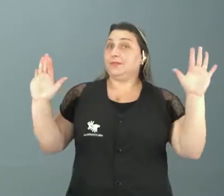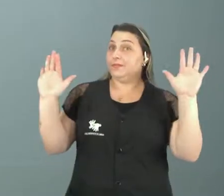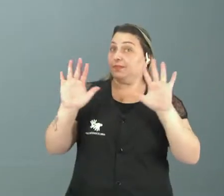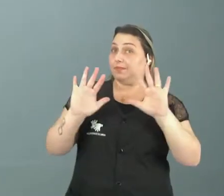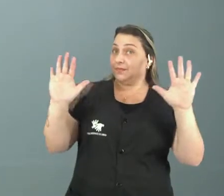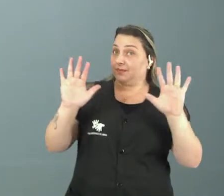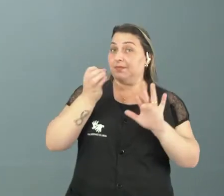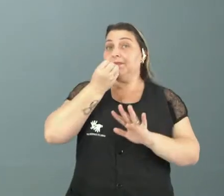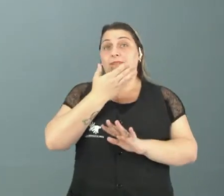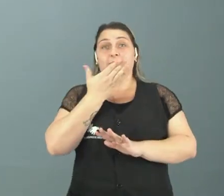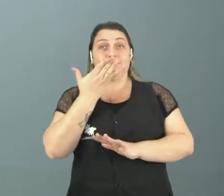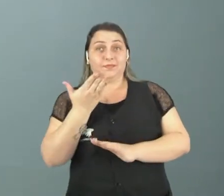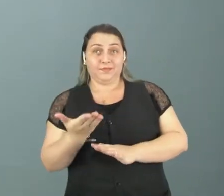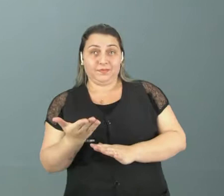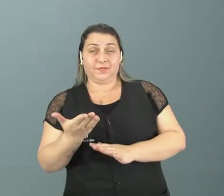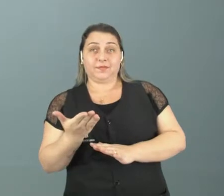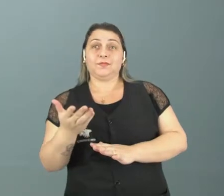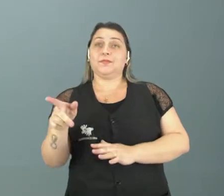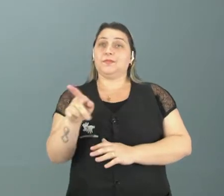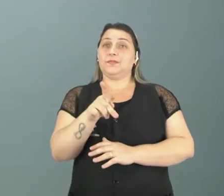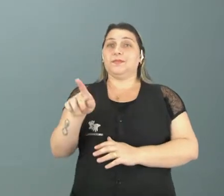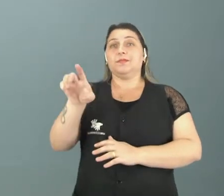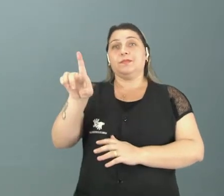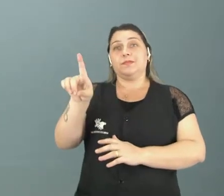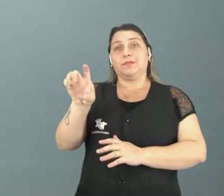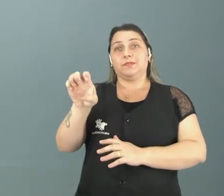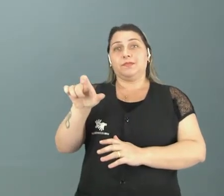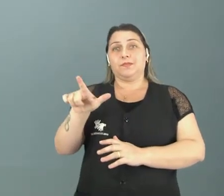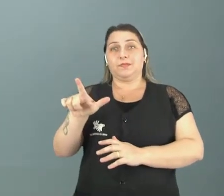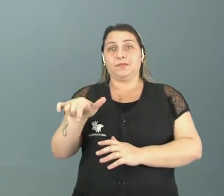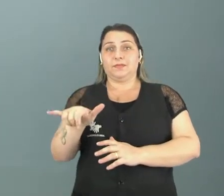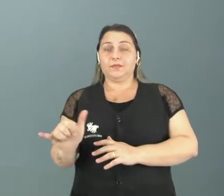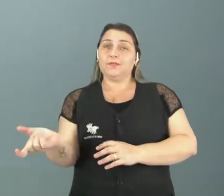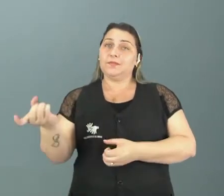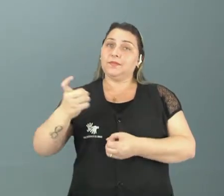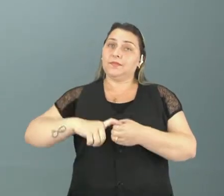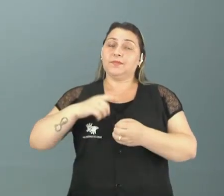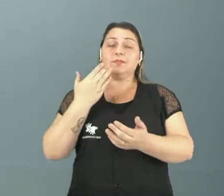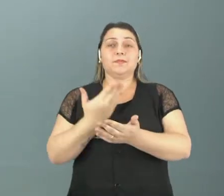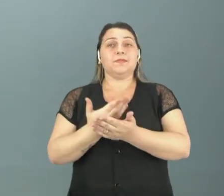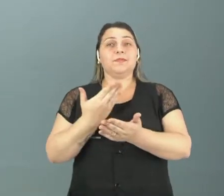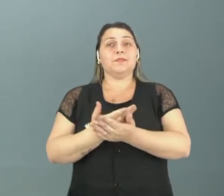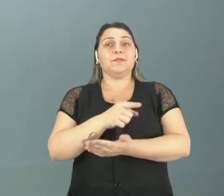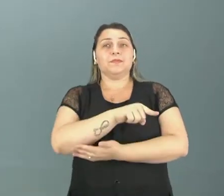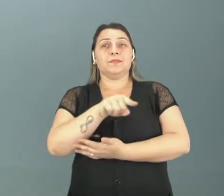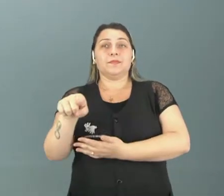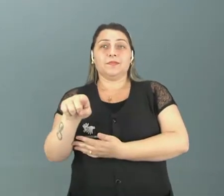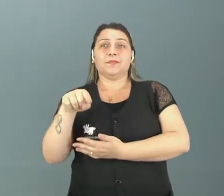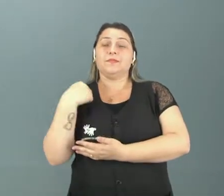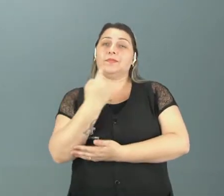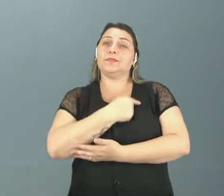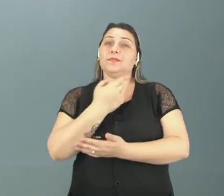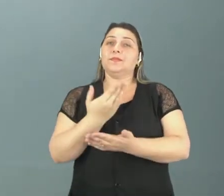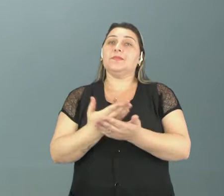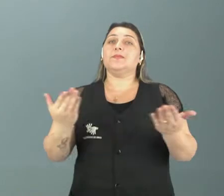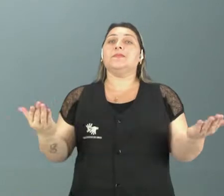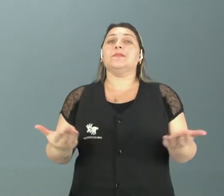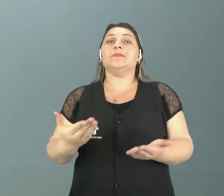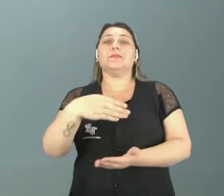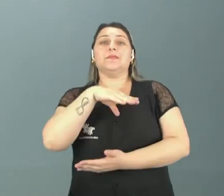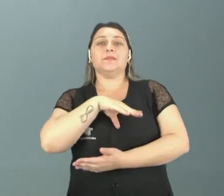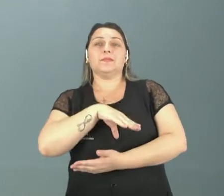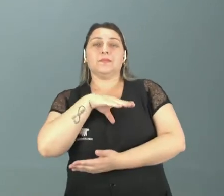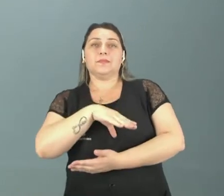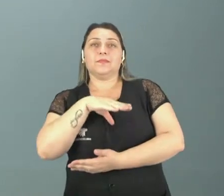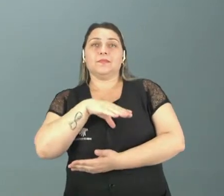Olá pessoal, tudo bem? Sou a professora Dali, estou de volta para mais uma aula com vocês. A nossa aula hoje é língua